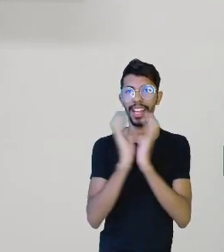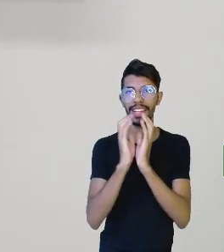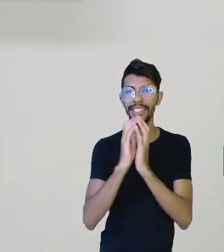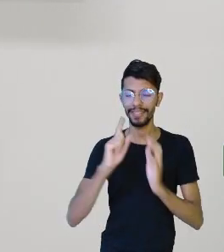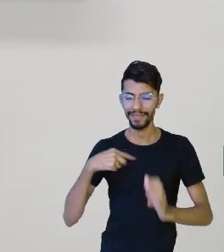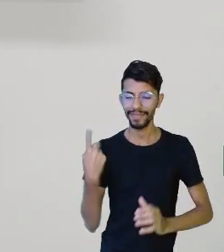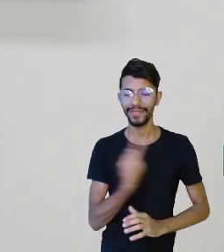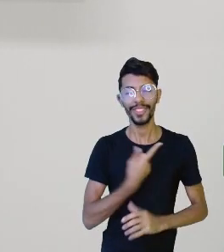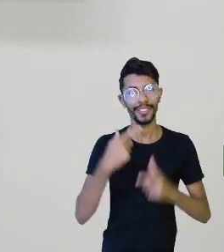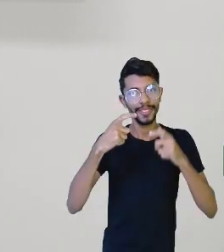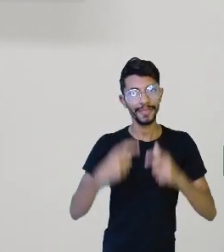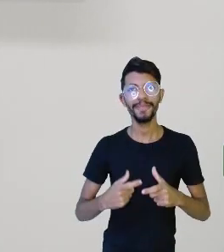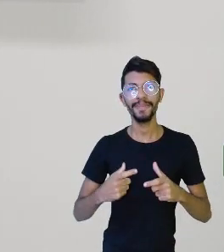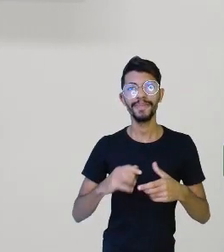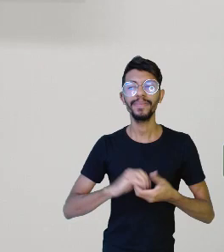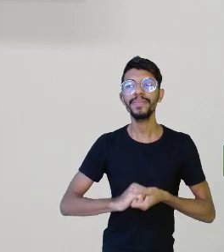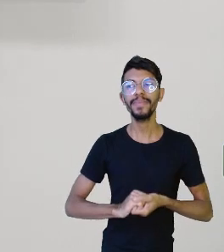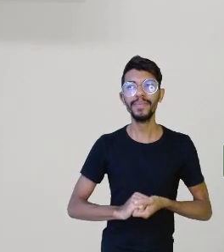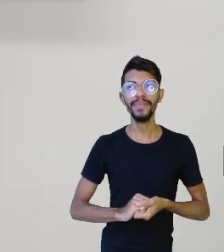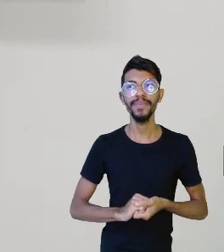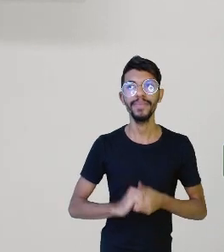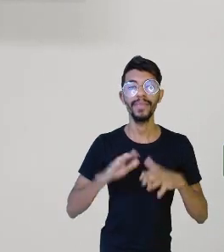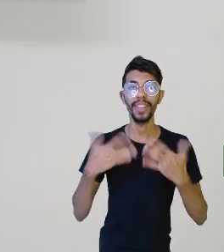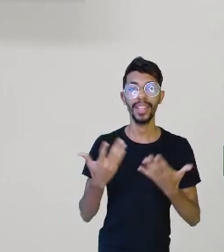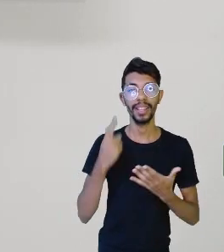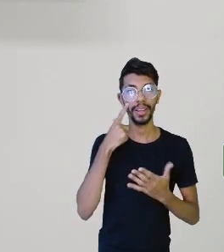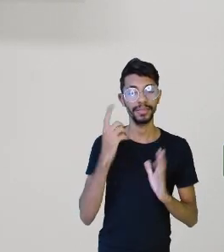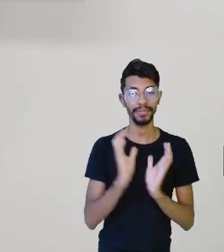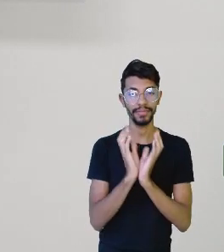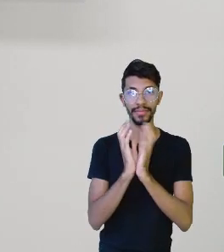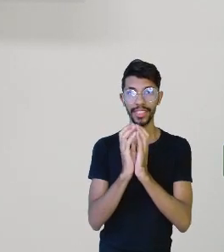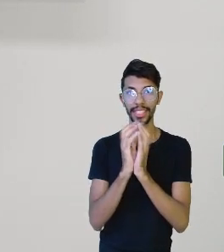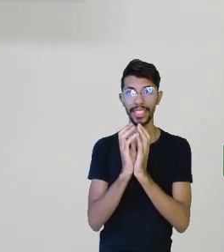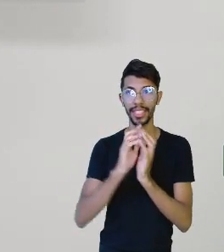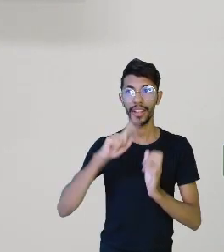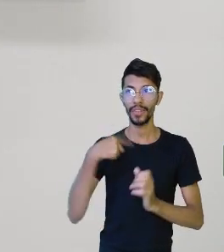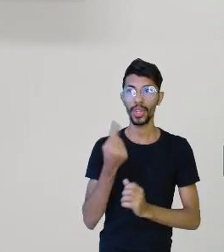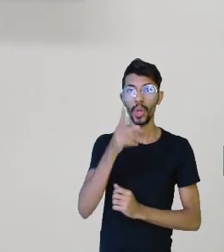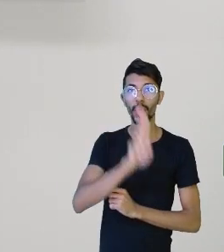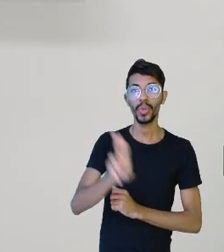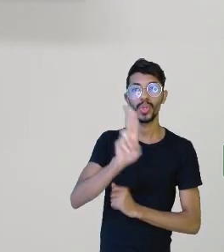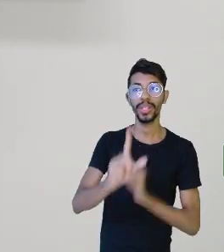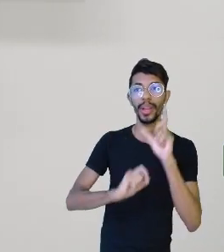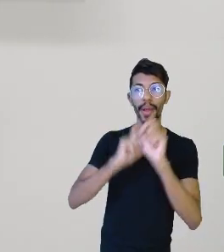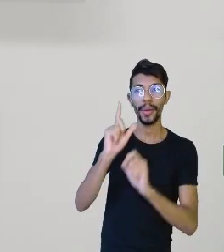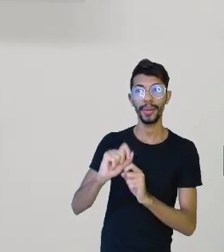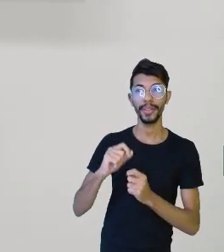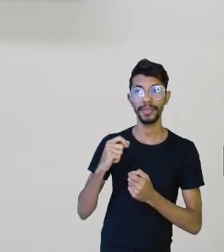lugar. Pois bem, Recife, aí a gente vai utilizar aqui o nosso